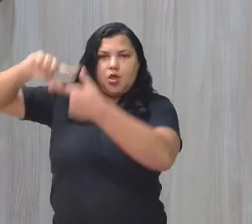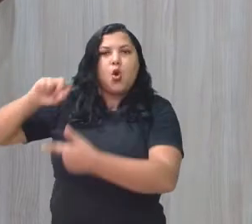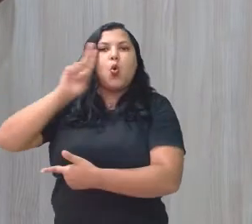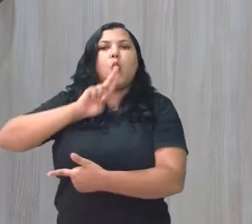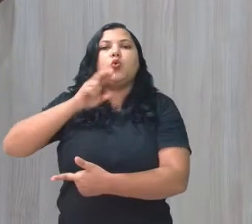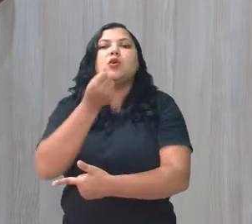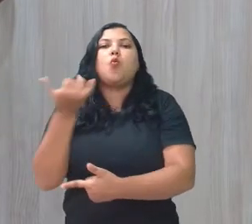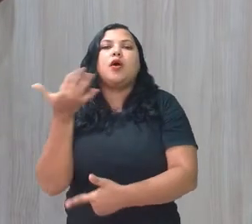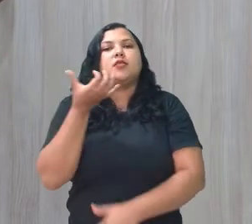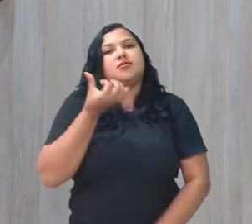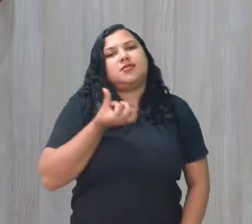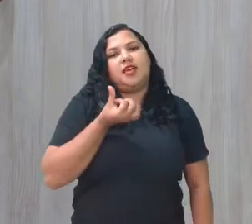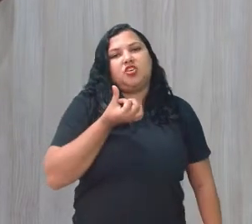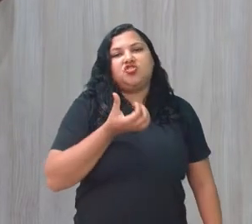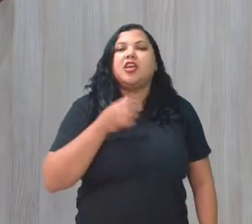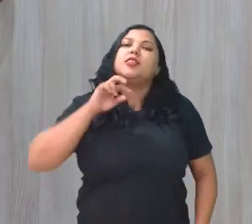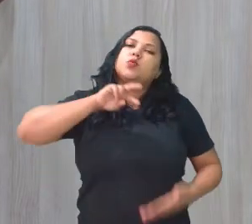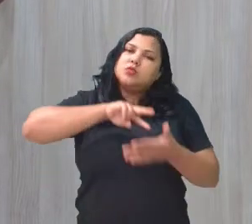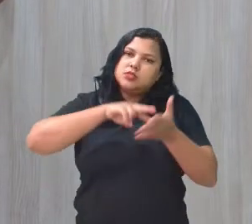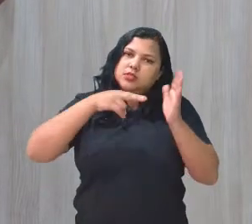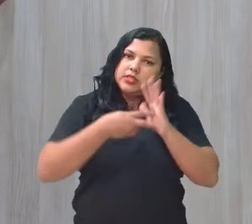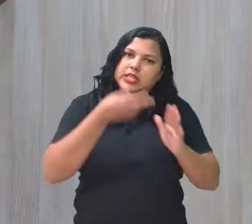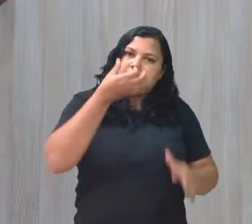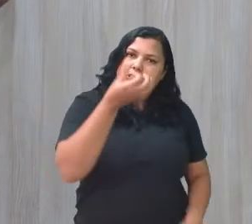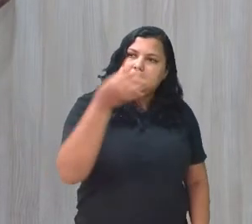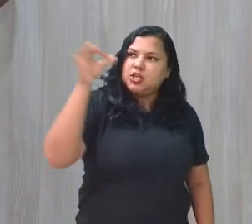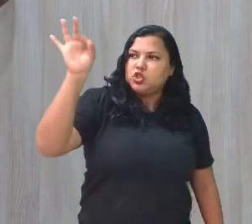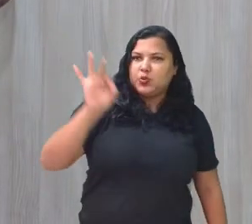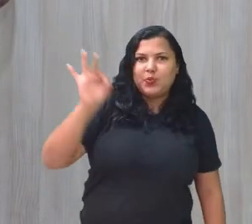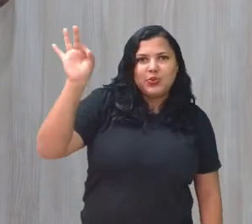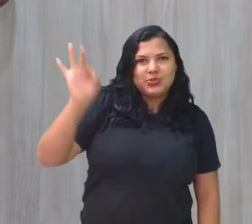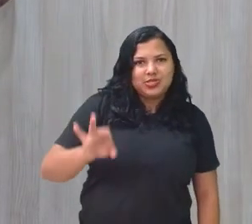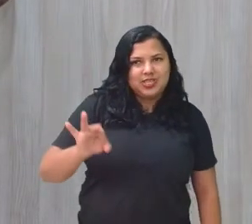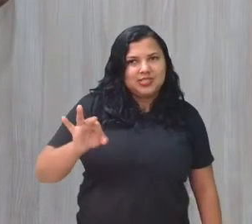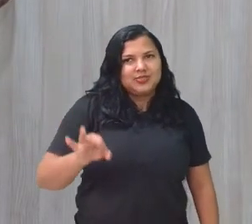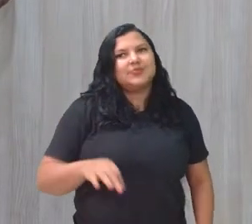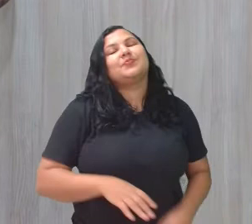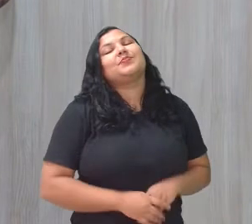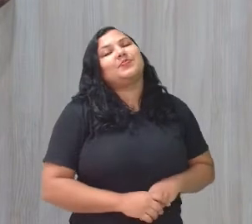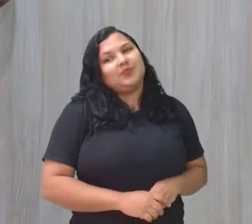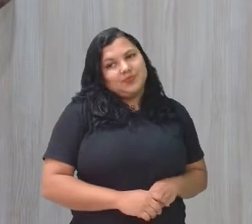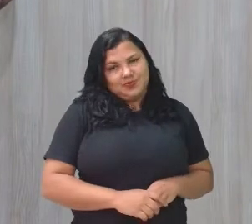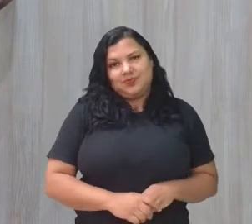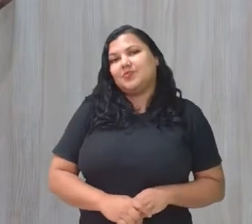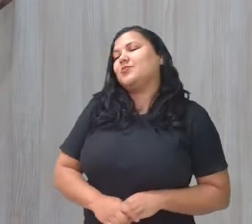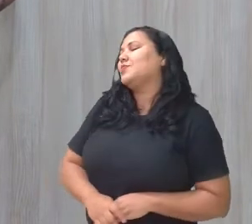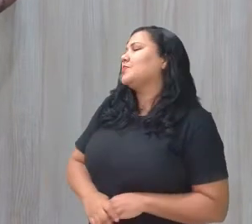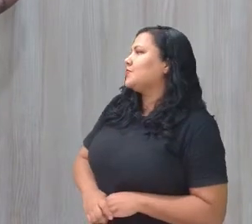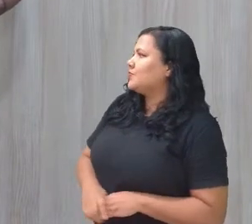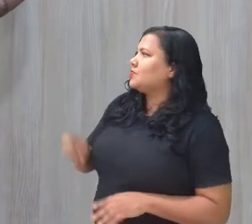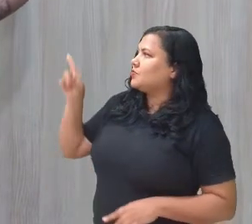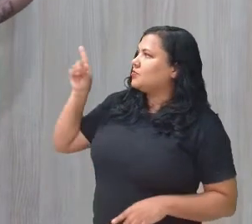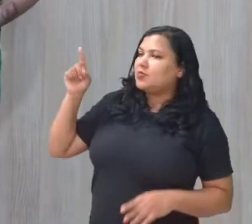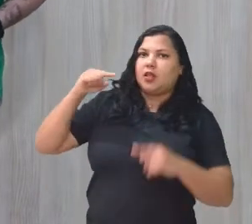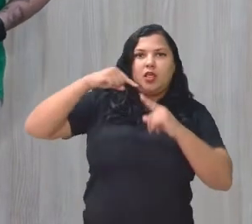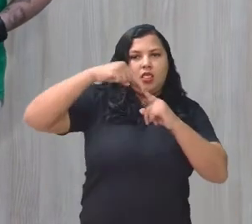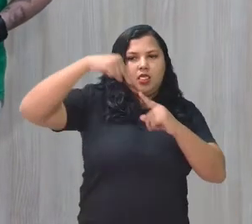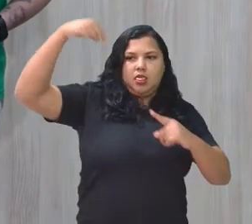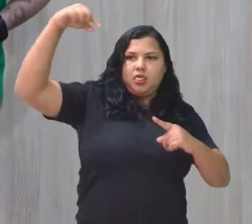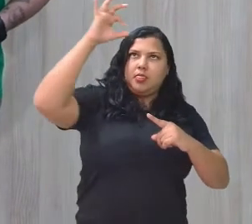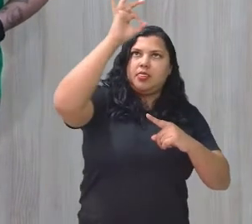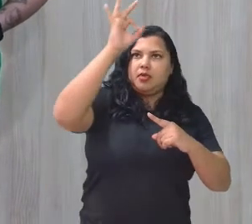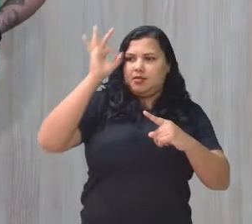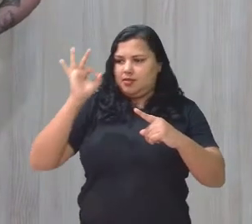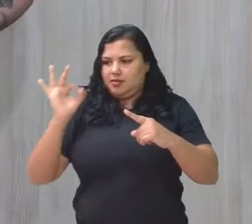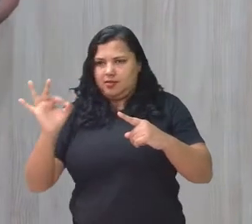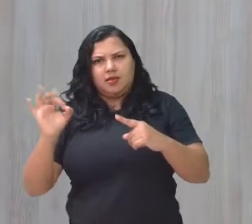lembra bem, a gente muitas vezes vê simbolicamente, né, o 6 com aquele tracinho, e aquelas duas bolinhas ali. Mas